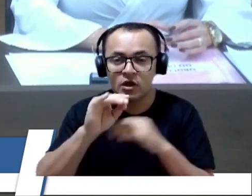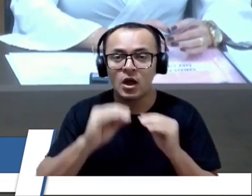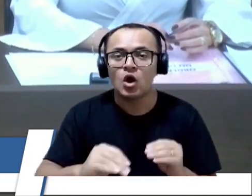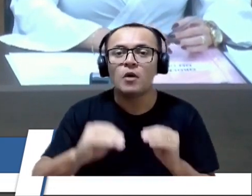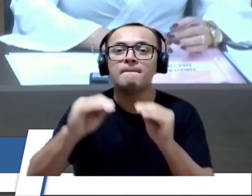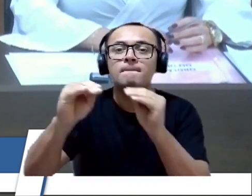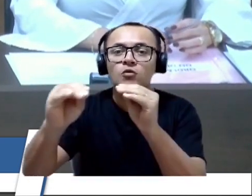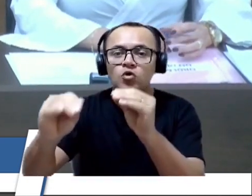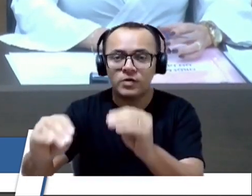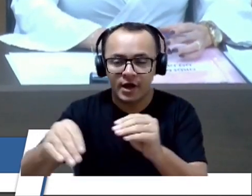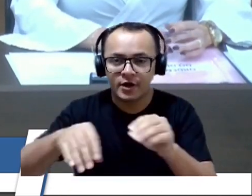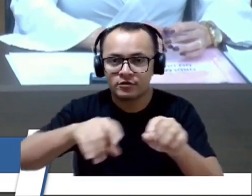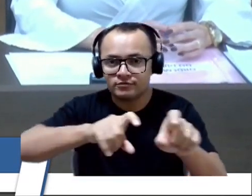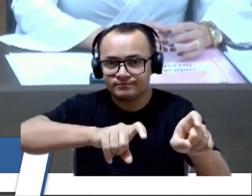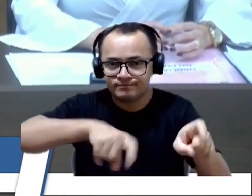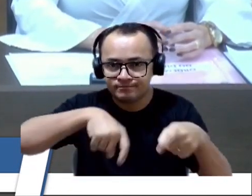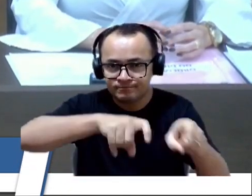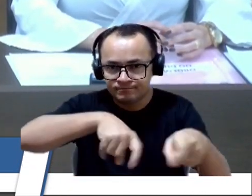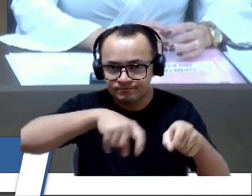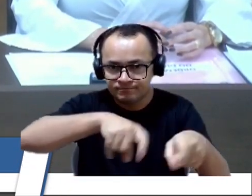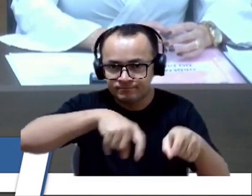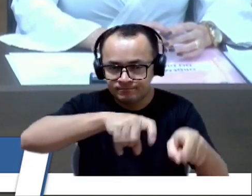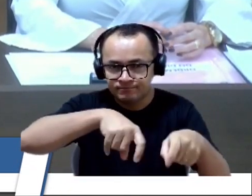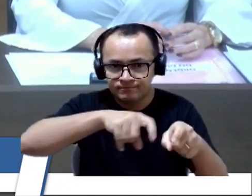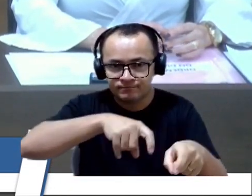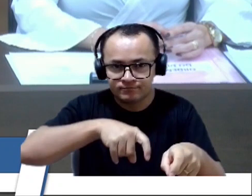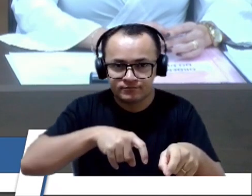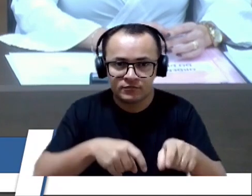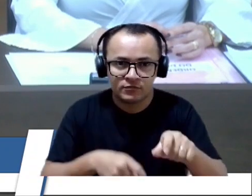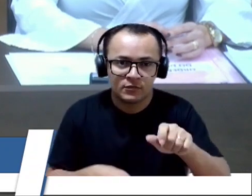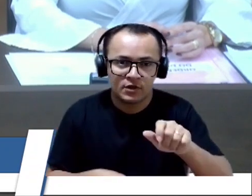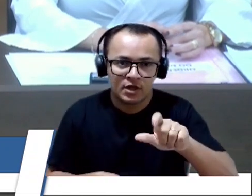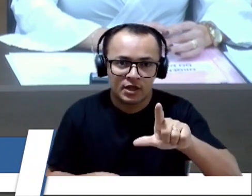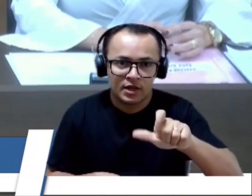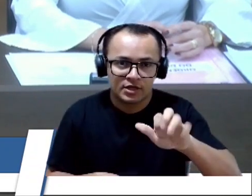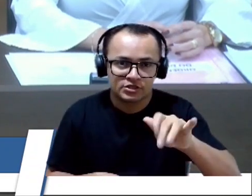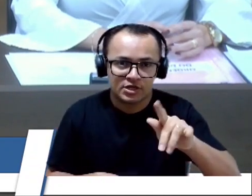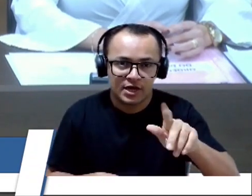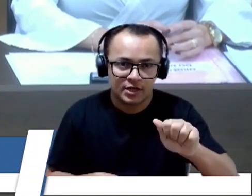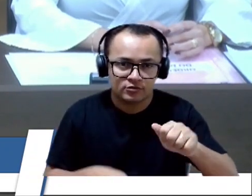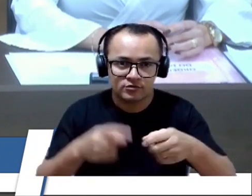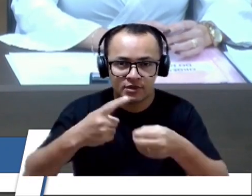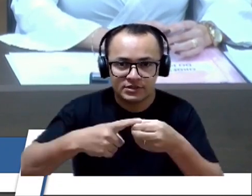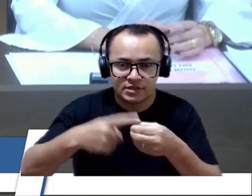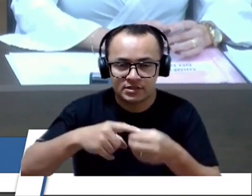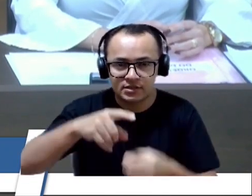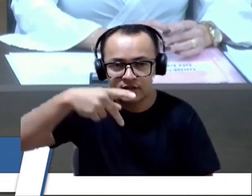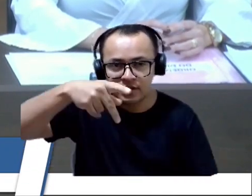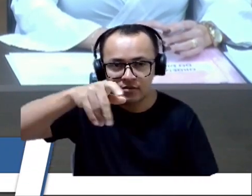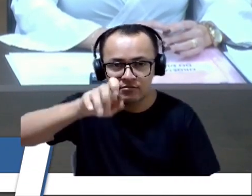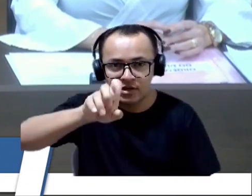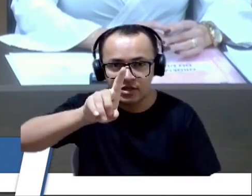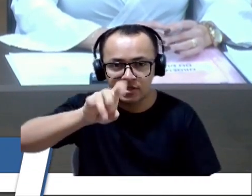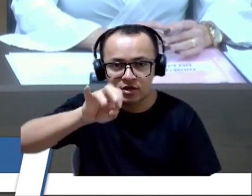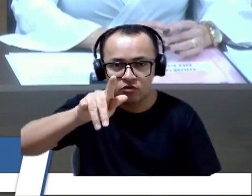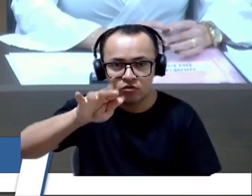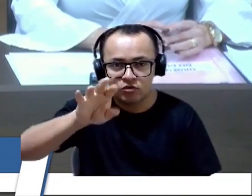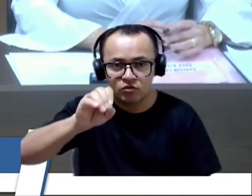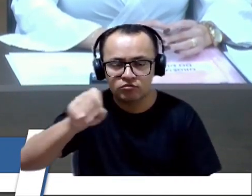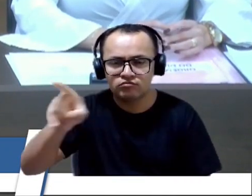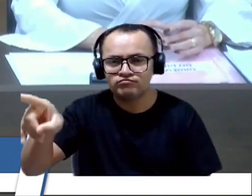fazenda Alto Lajeado, na cidade de Pedregulho. Em uma infância rural, criavam